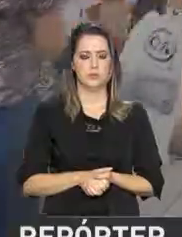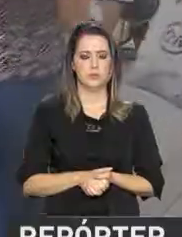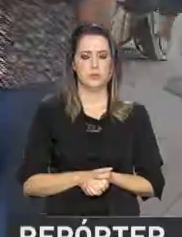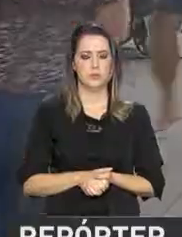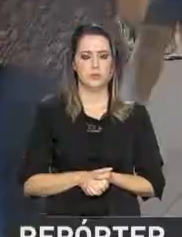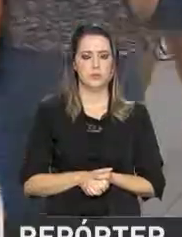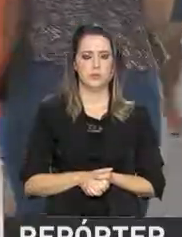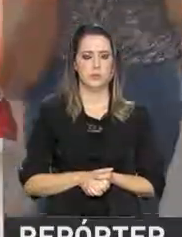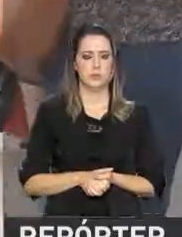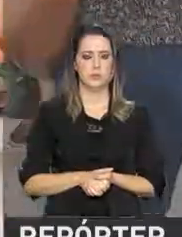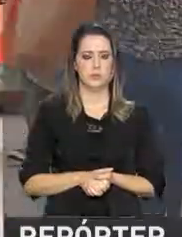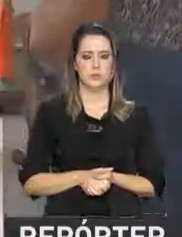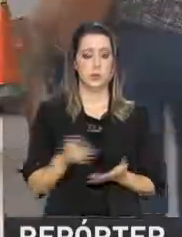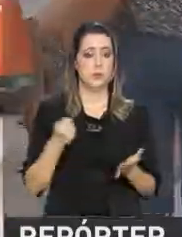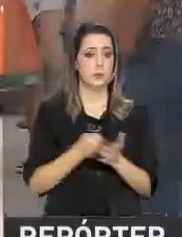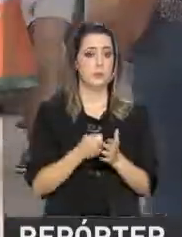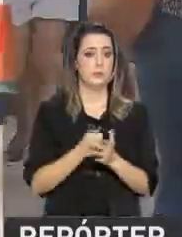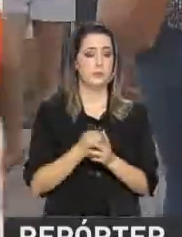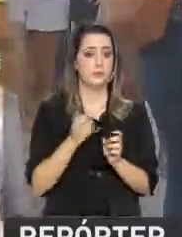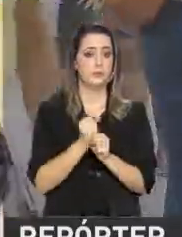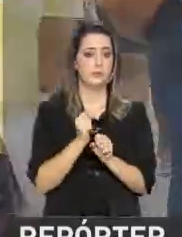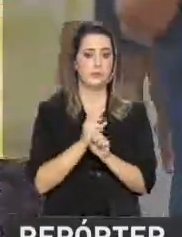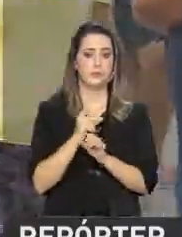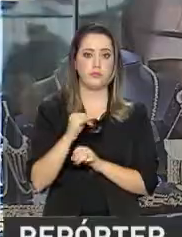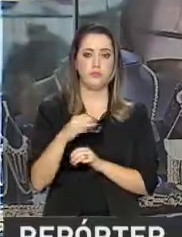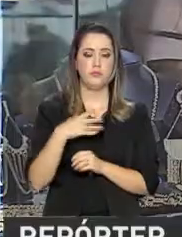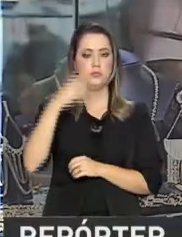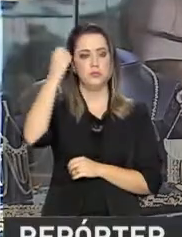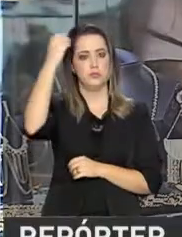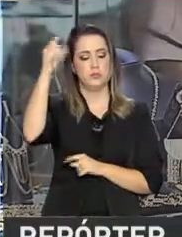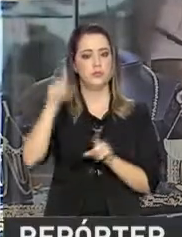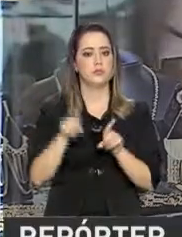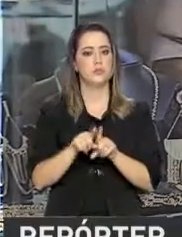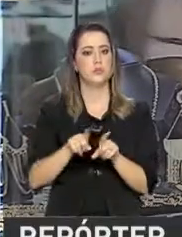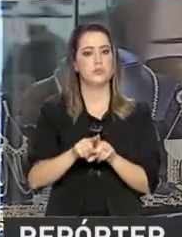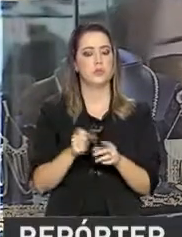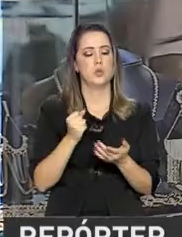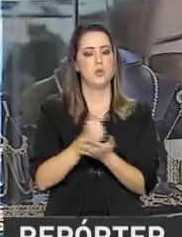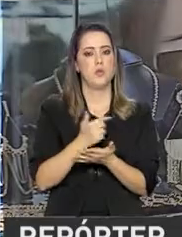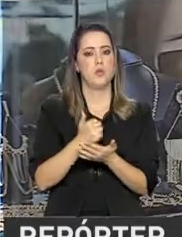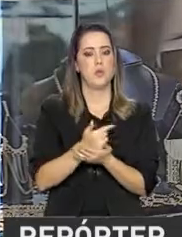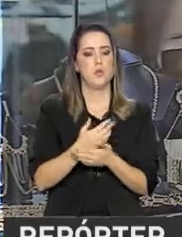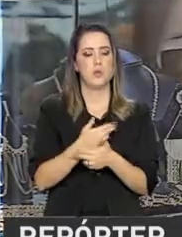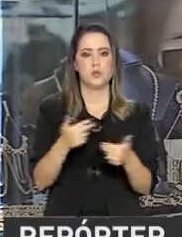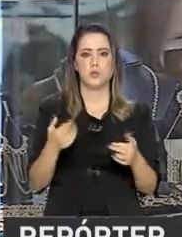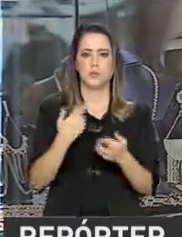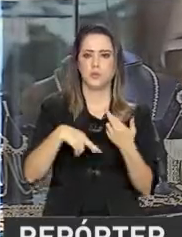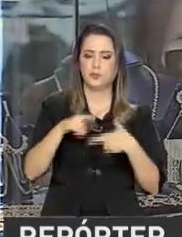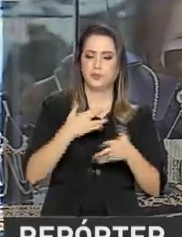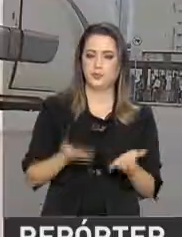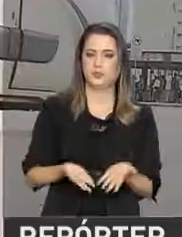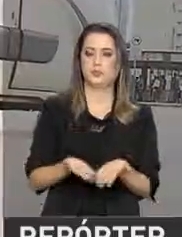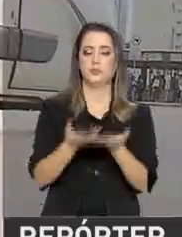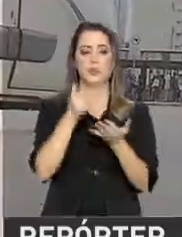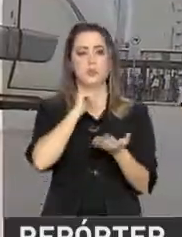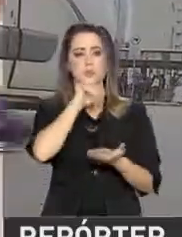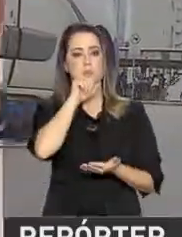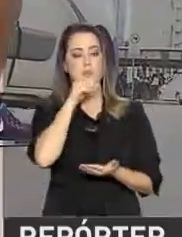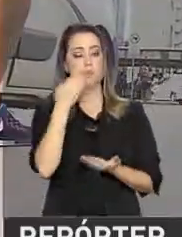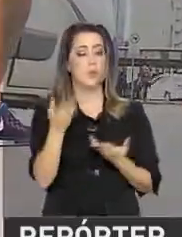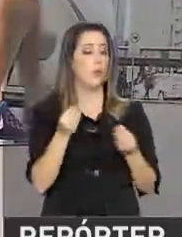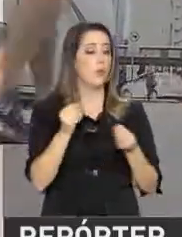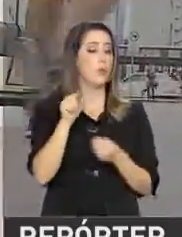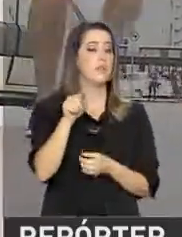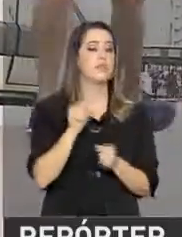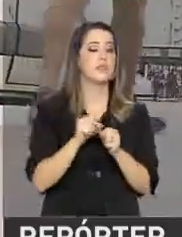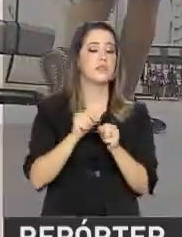colocar as contas em dia fazer uma viagem ou até mesmo comprar aquele presente para o dia das mães afinal o